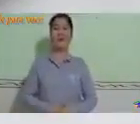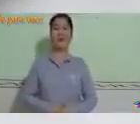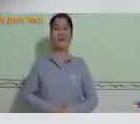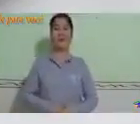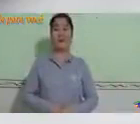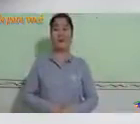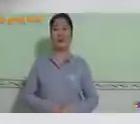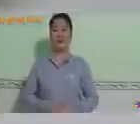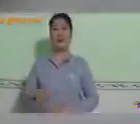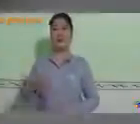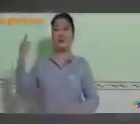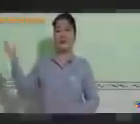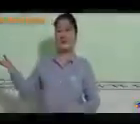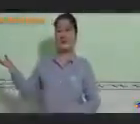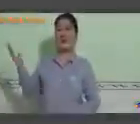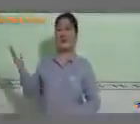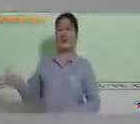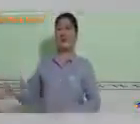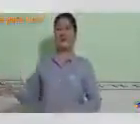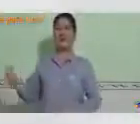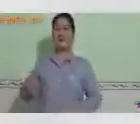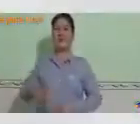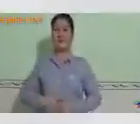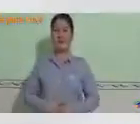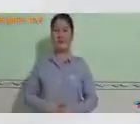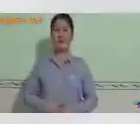assim, vírgula, o consumo de fibras e nutrientes.